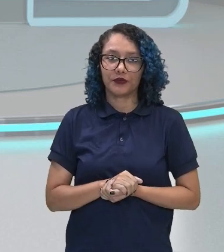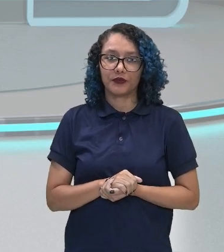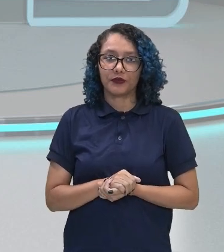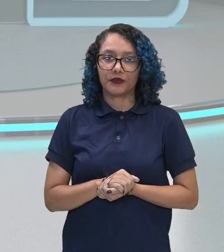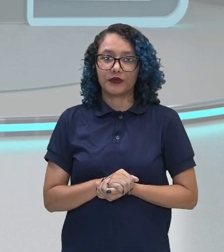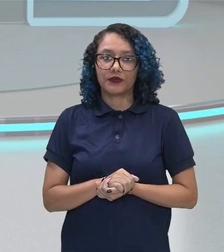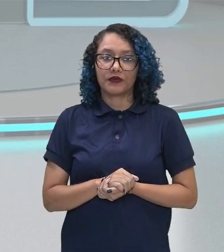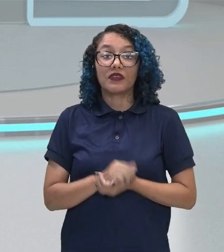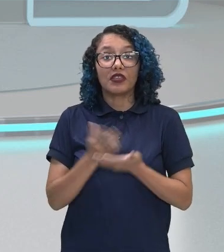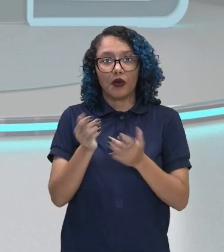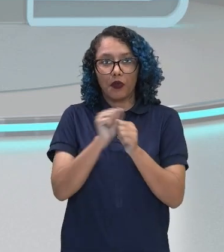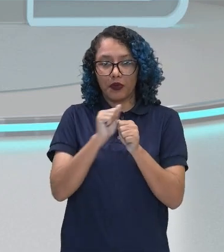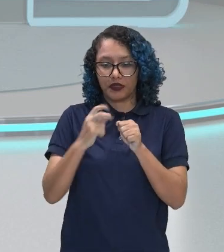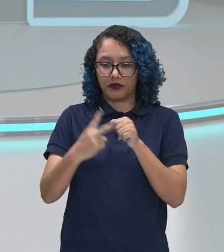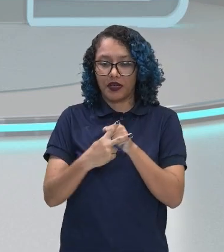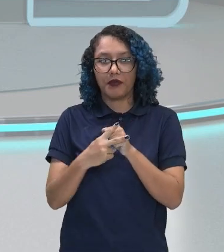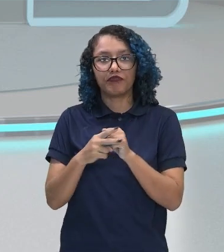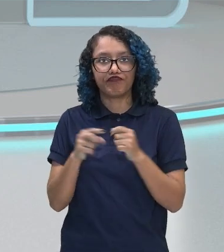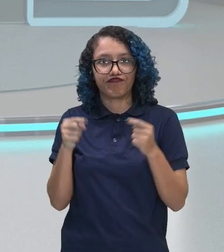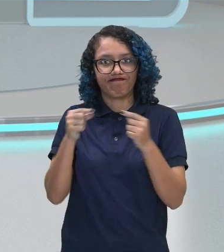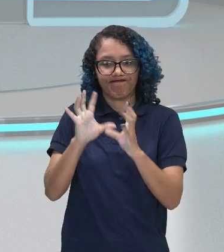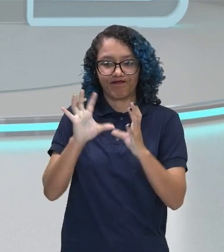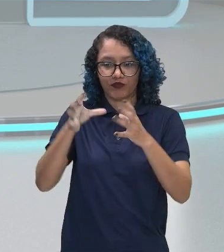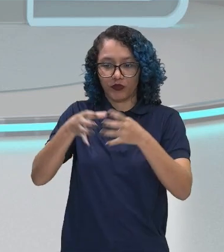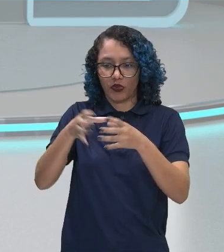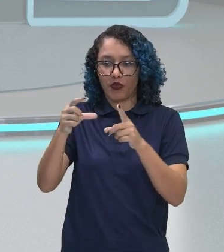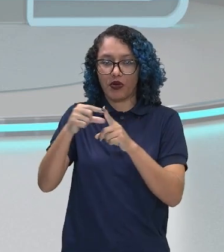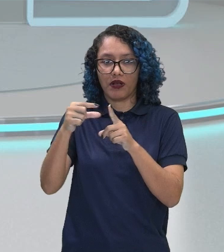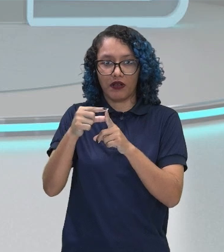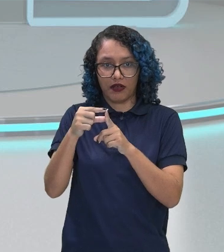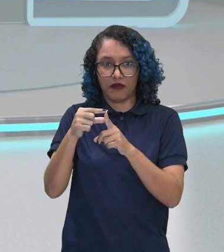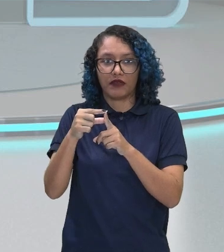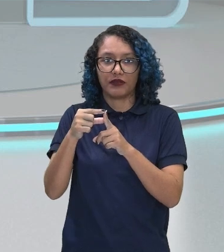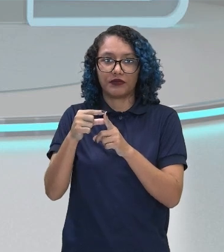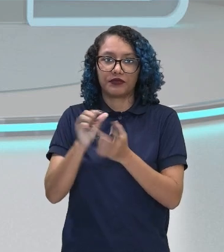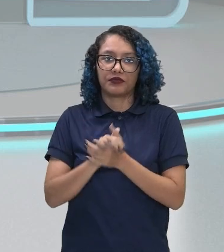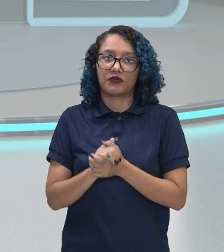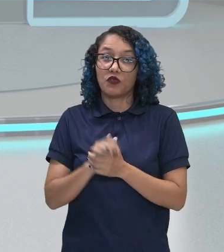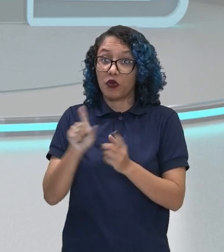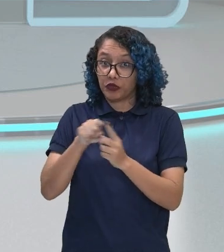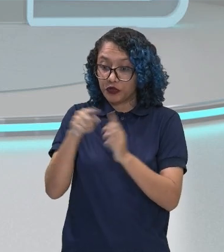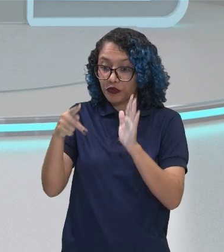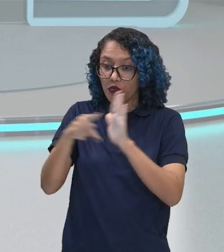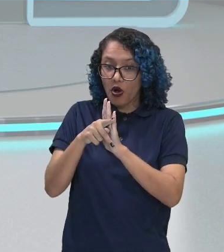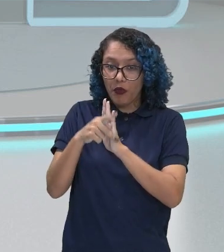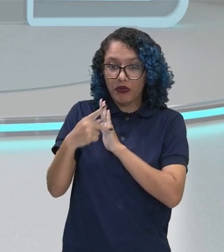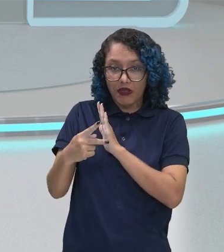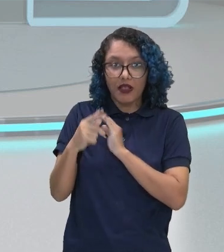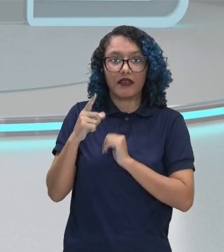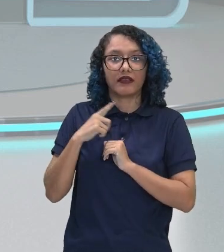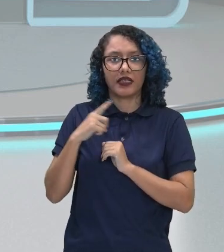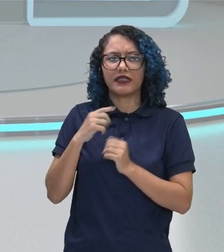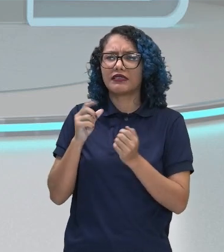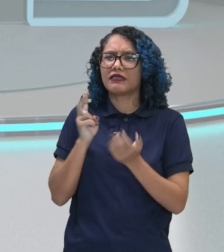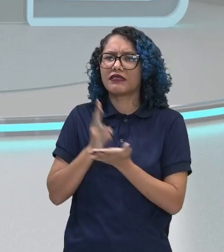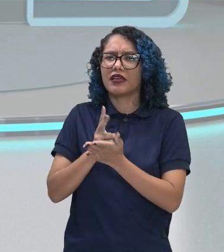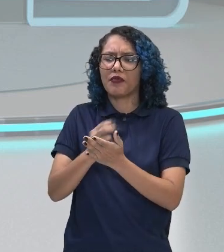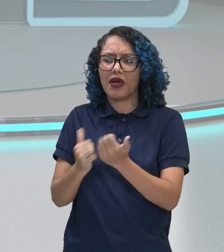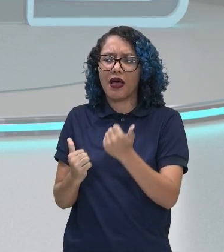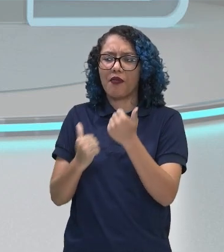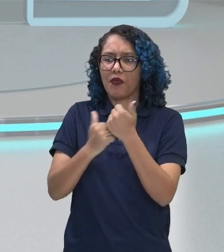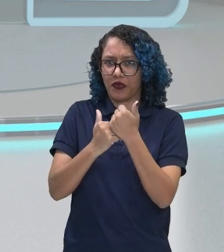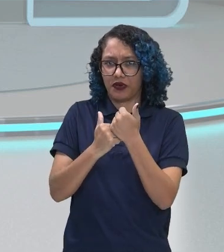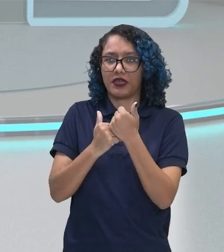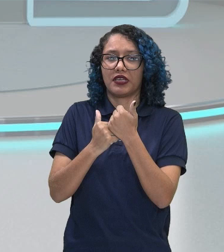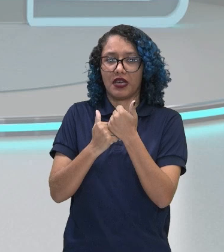é um advérbio, ele é uma classe gramatical, ele tem a sua função como classe gramatical, que está sempre ali apoiando, dando apoio,